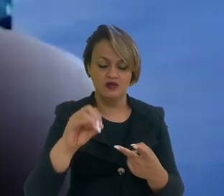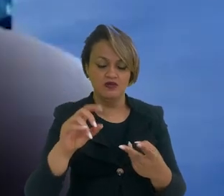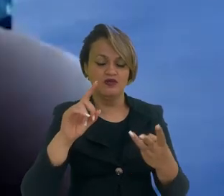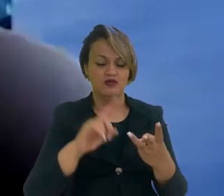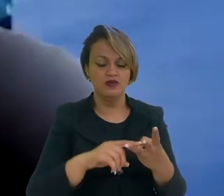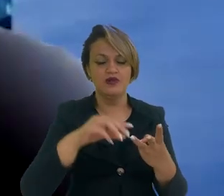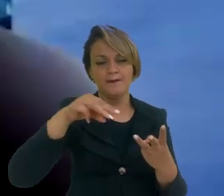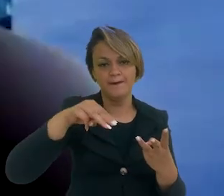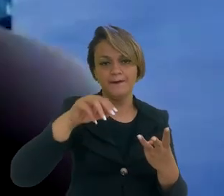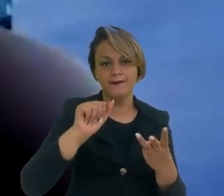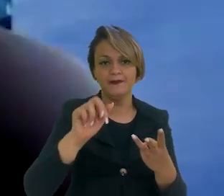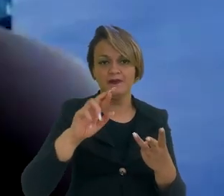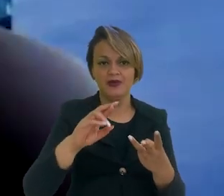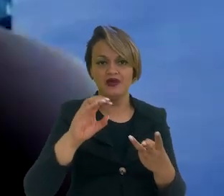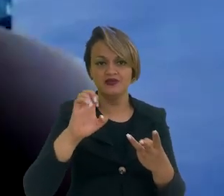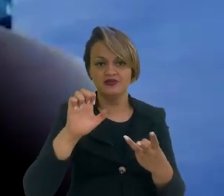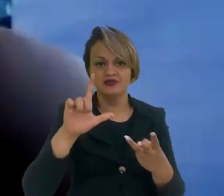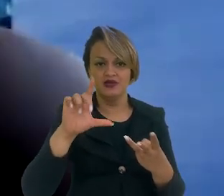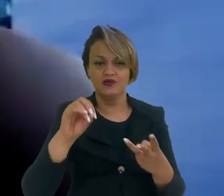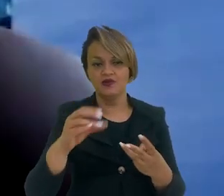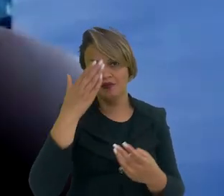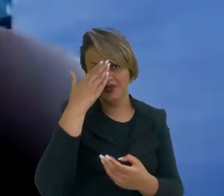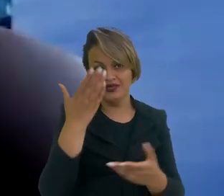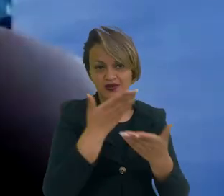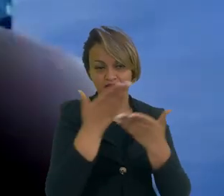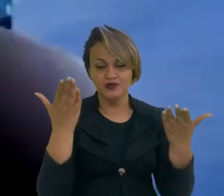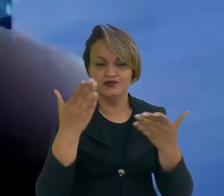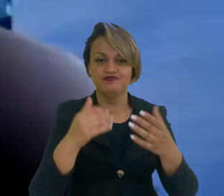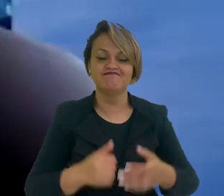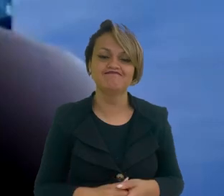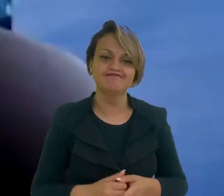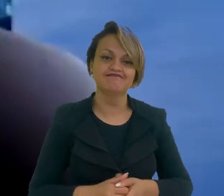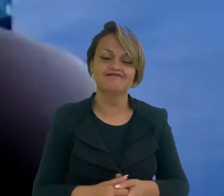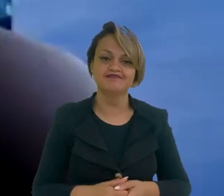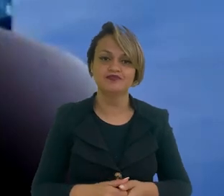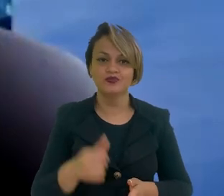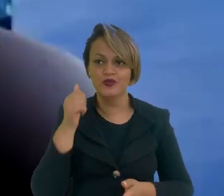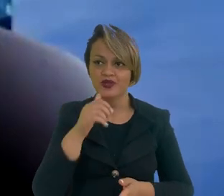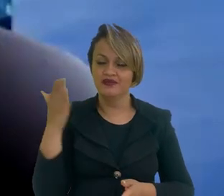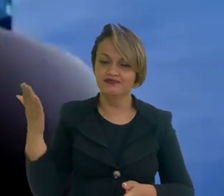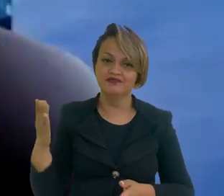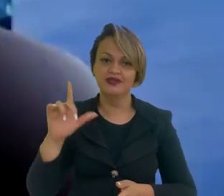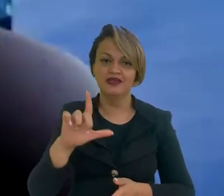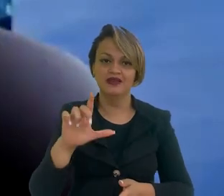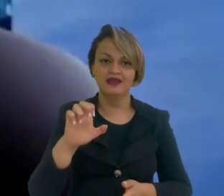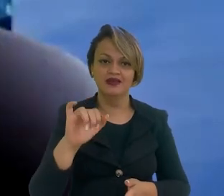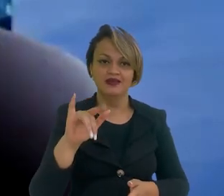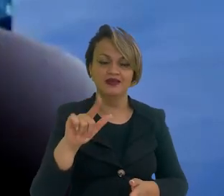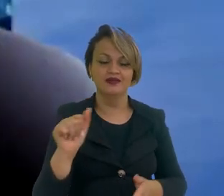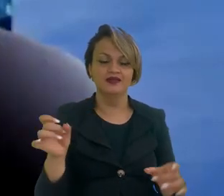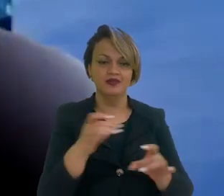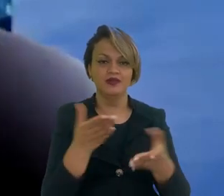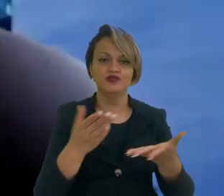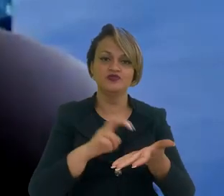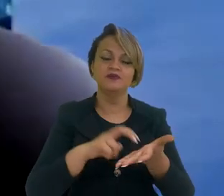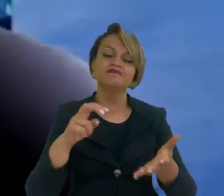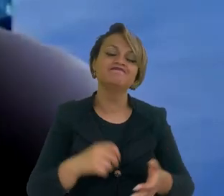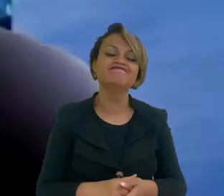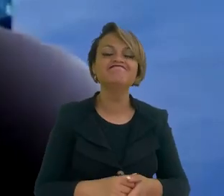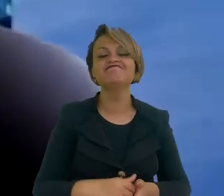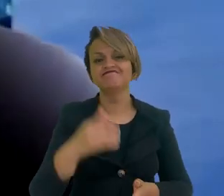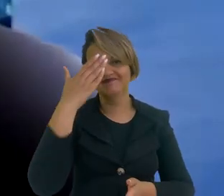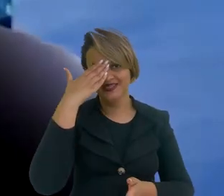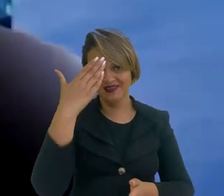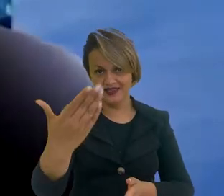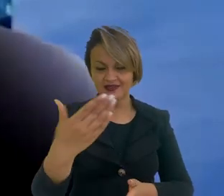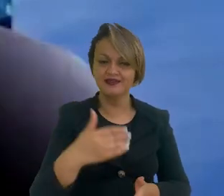e do professor Rogério danini e do Dr Marcelo que avassa Muito obrigado a todos e passa a palavra